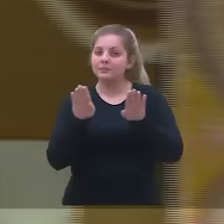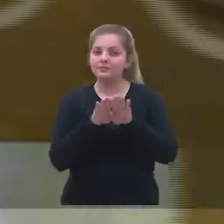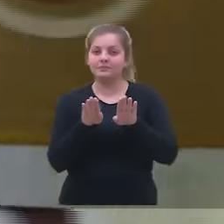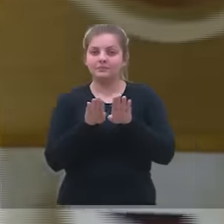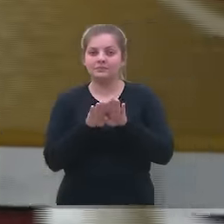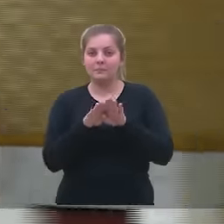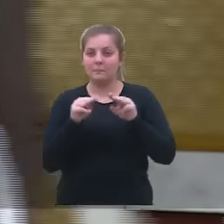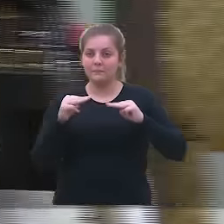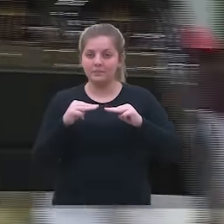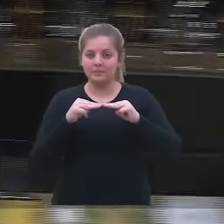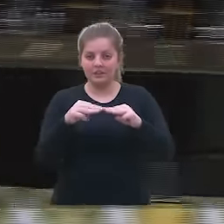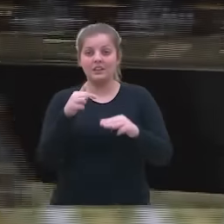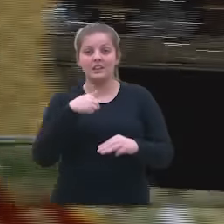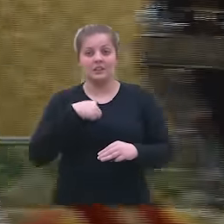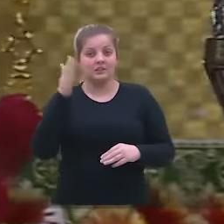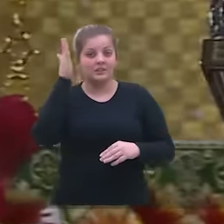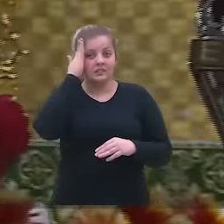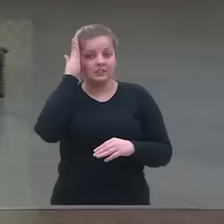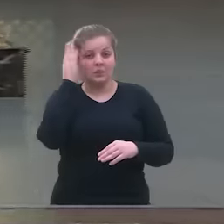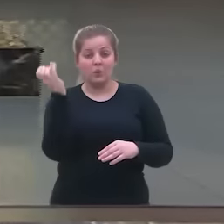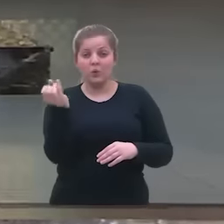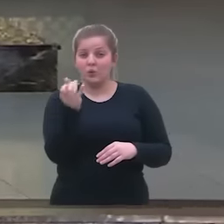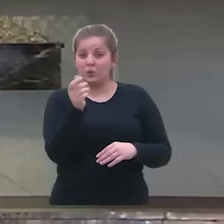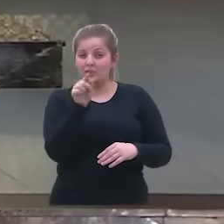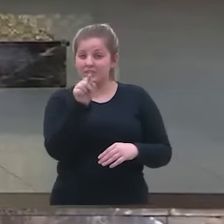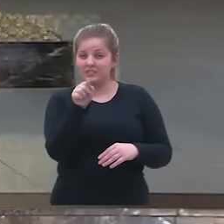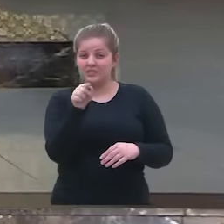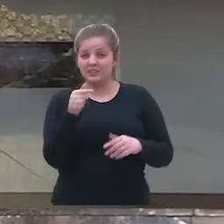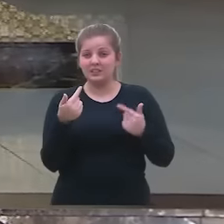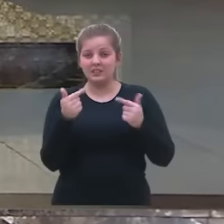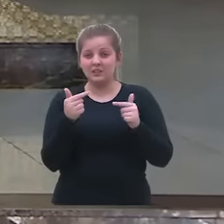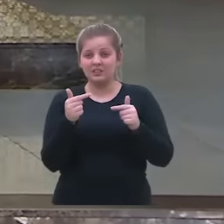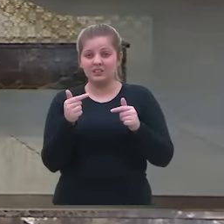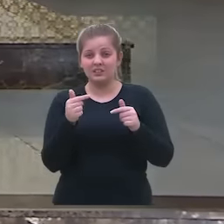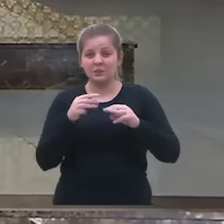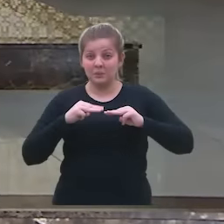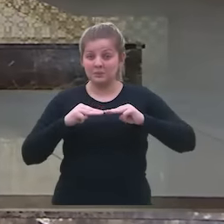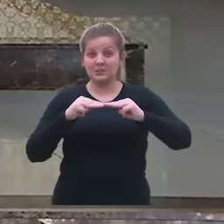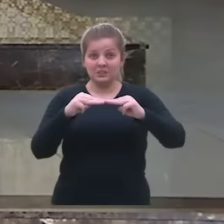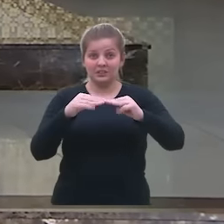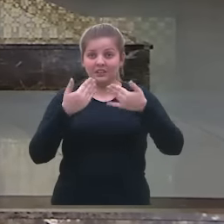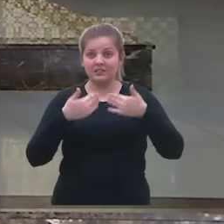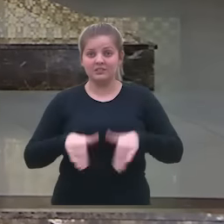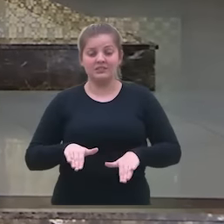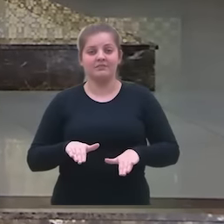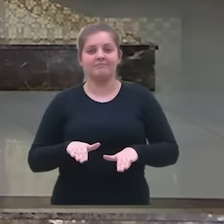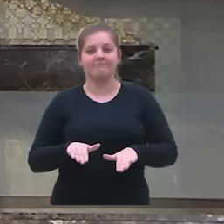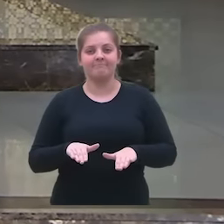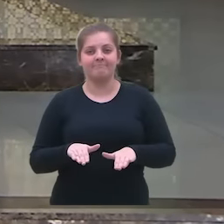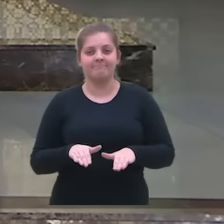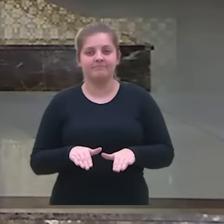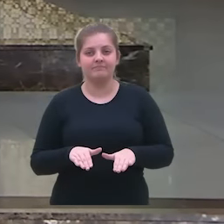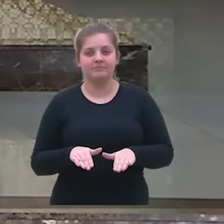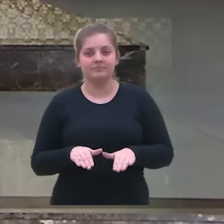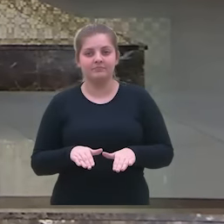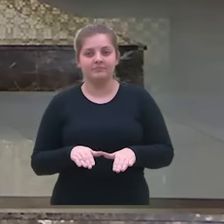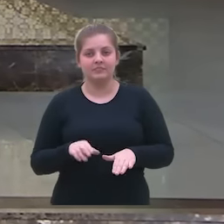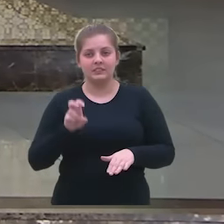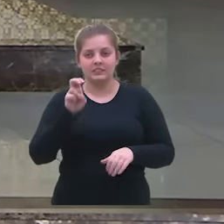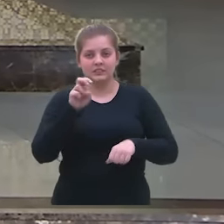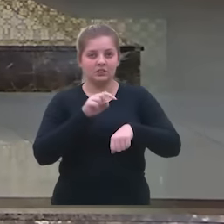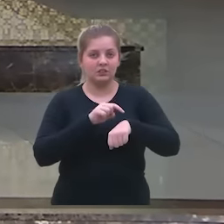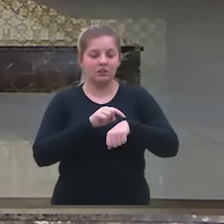o missionário eu sei que muitos de vocês não TM como ser missionário 5 horas da